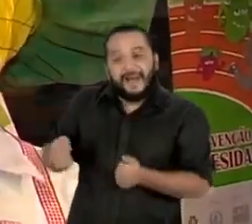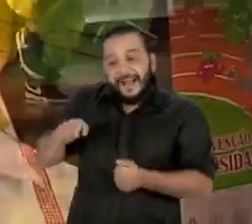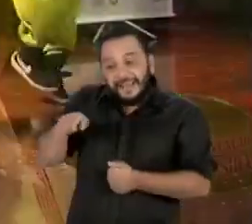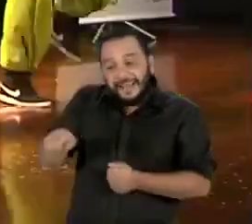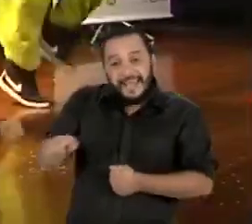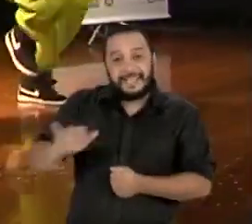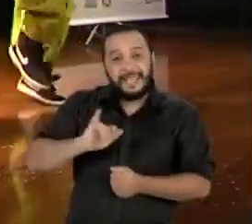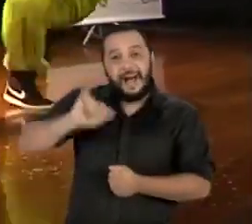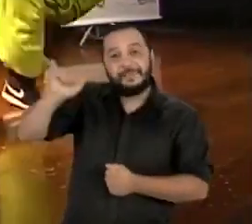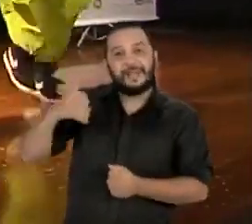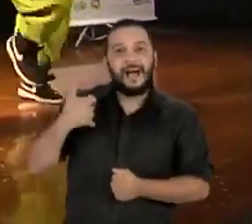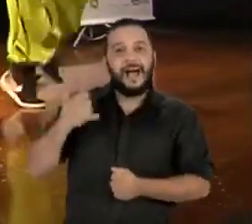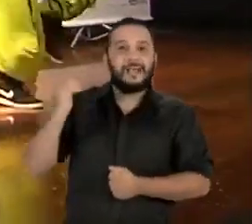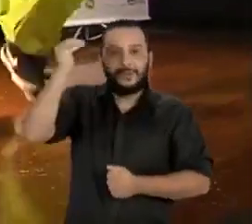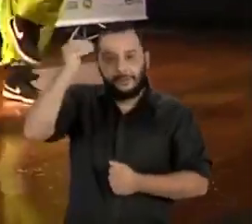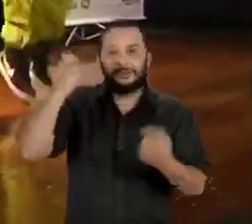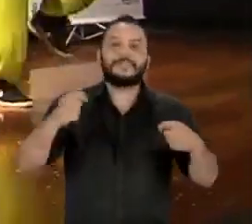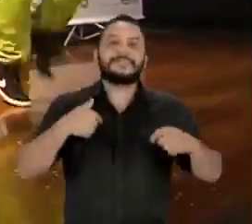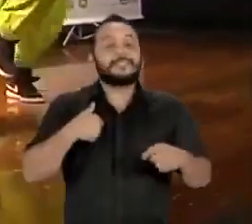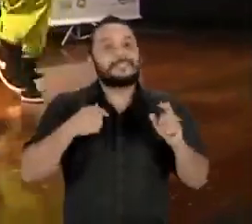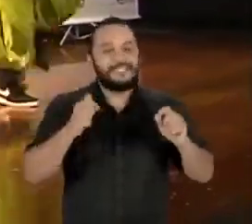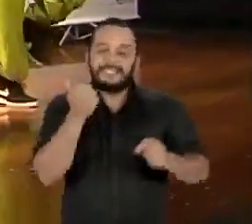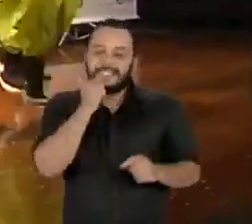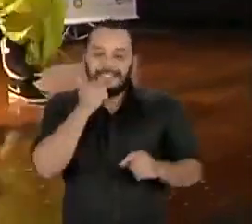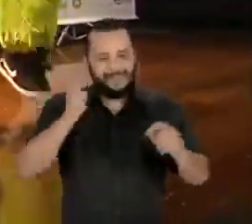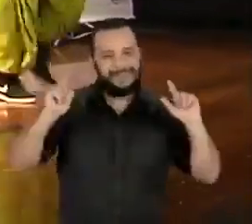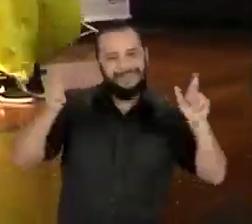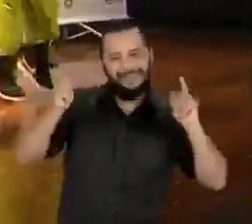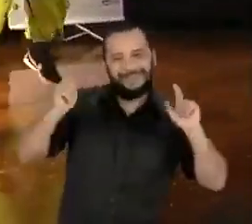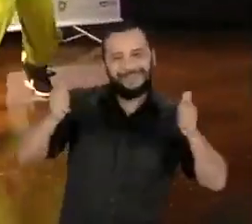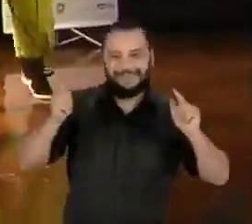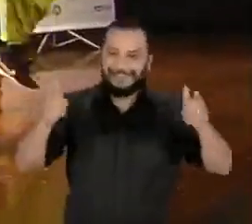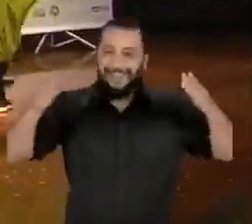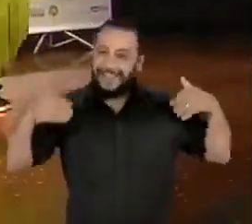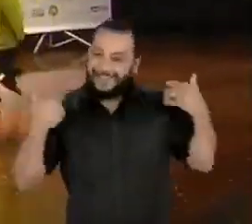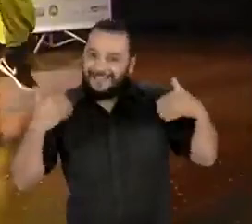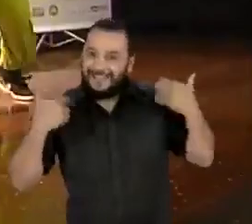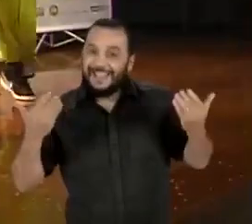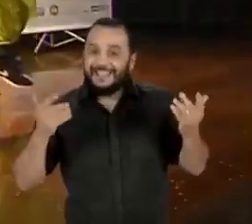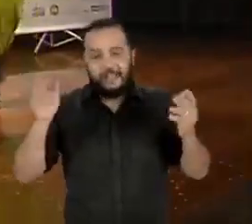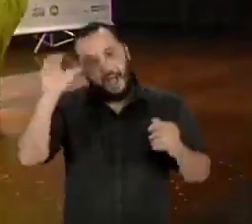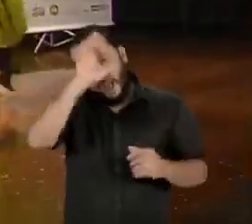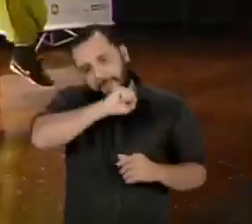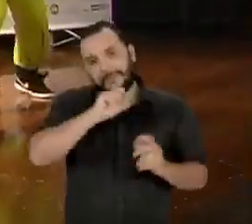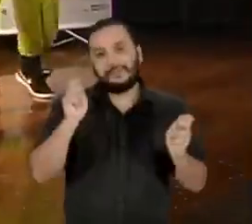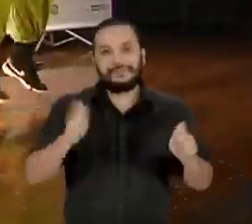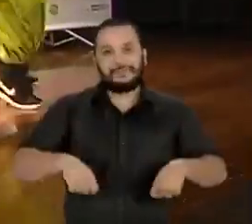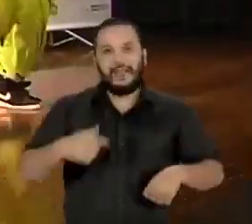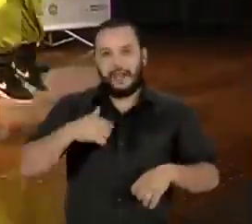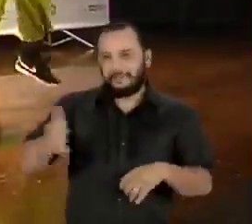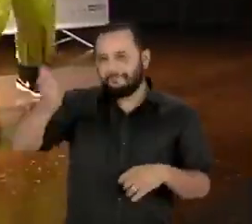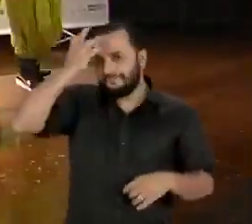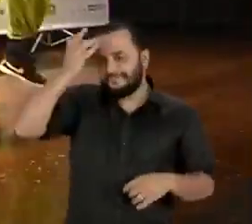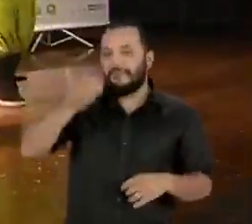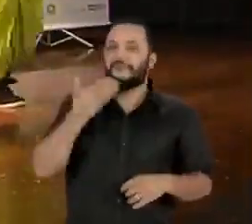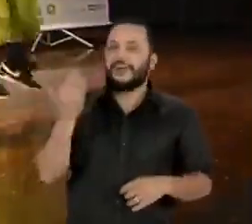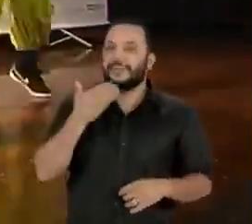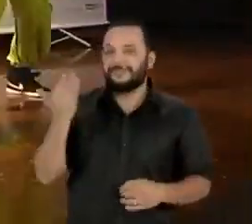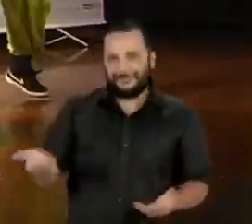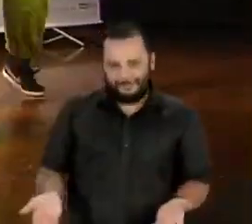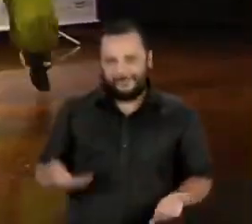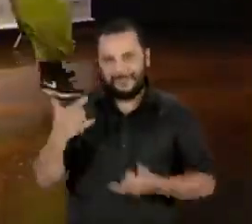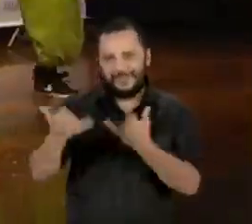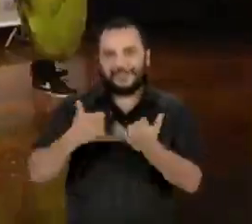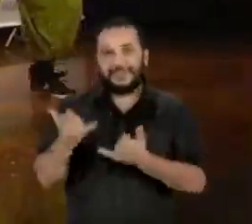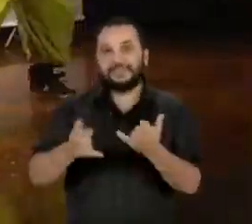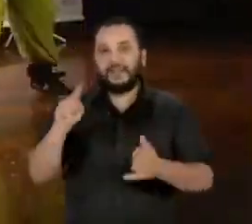que esse que é o tema da ciência divertida, a gente poder brincar, se divertir e a gente aprende, a gente grava mais fácil. Então esse